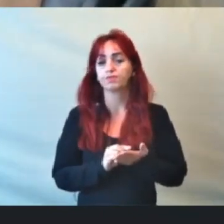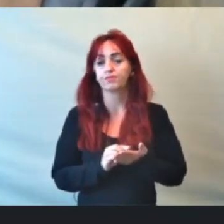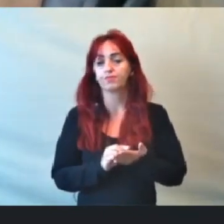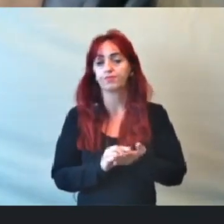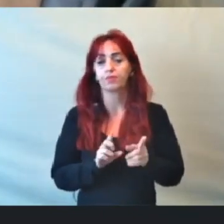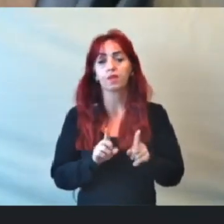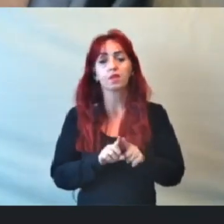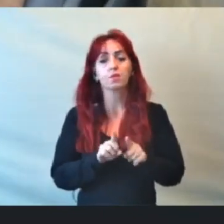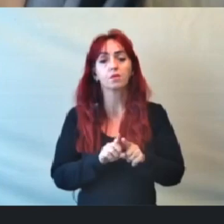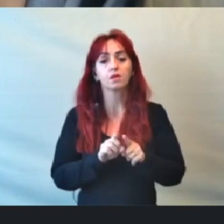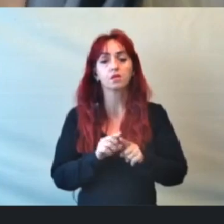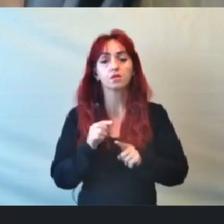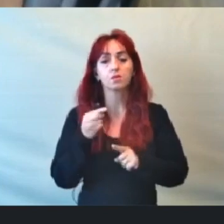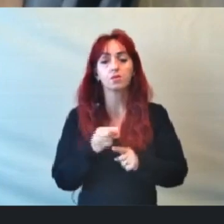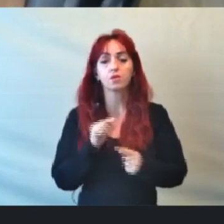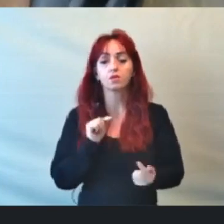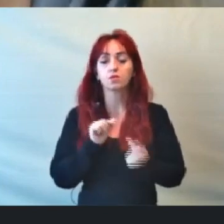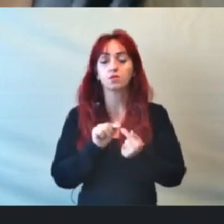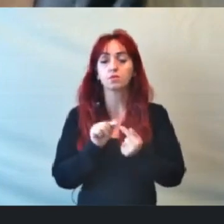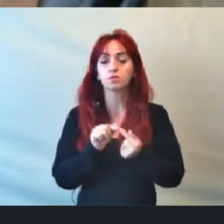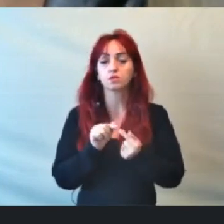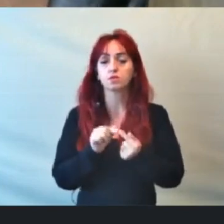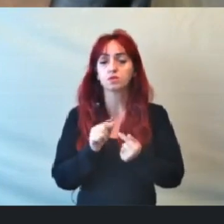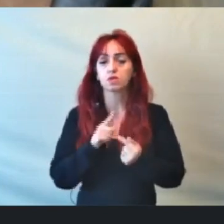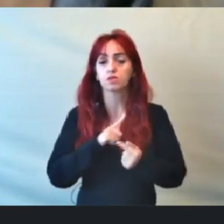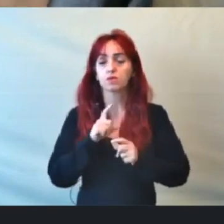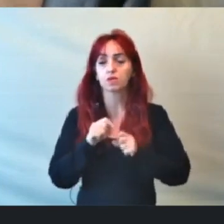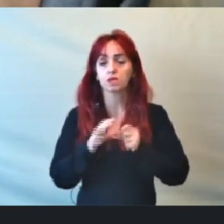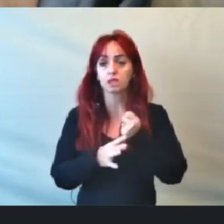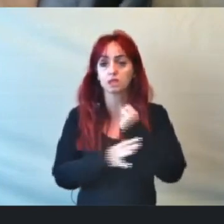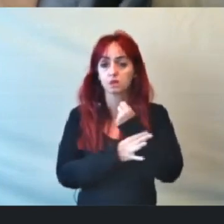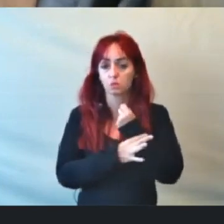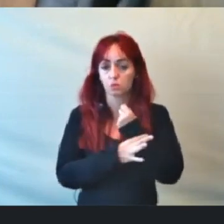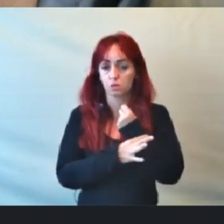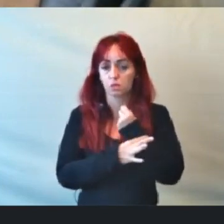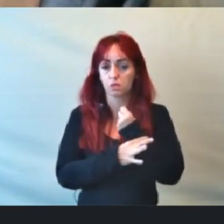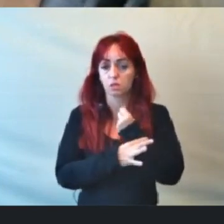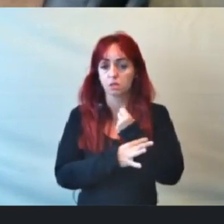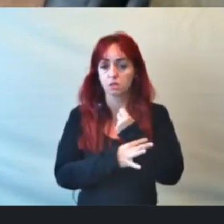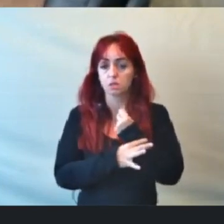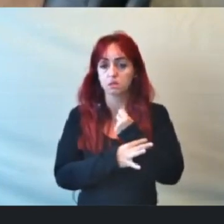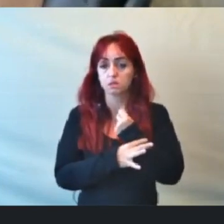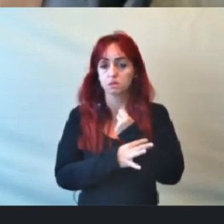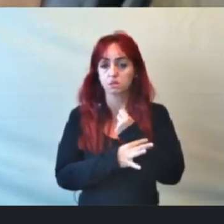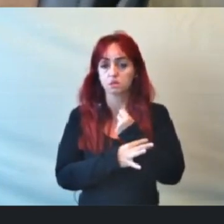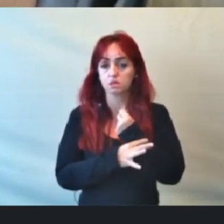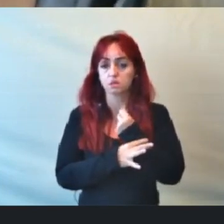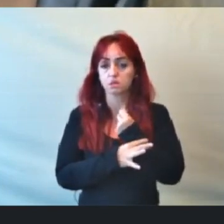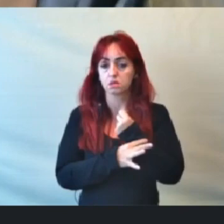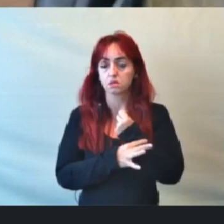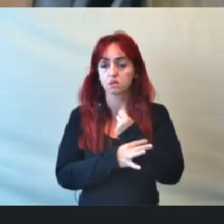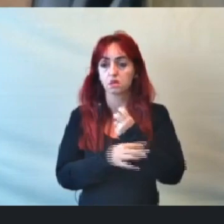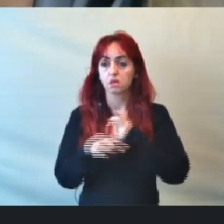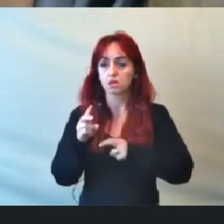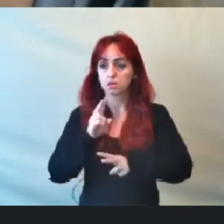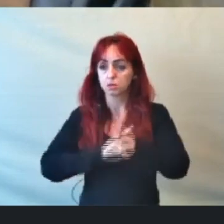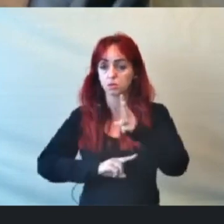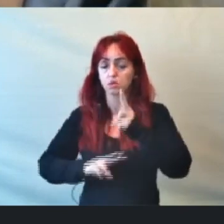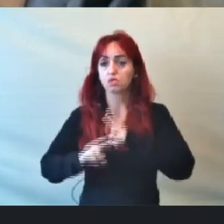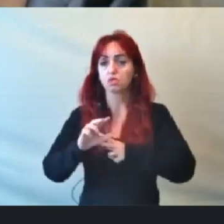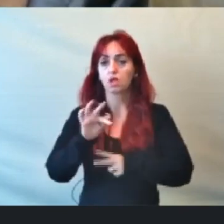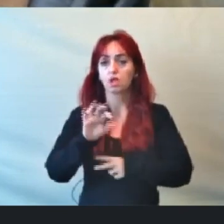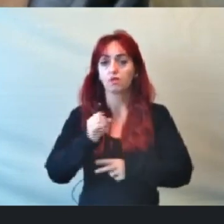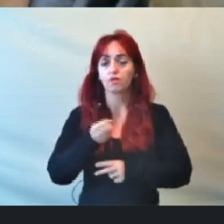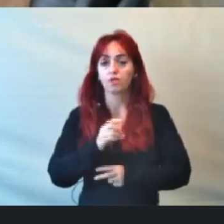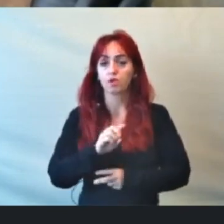que a gente tem a segurança de recomendar a continuidade do Foslock. No longo prazo, pode ser que